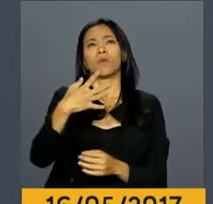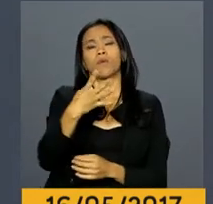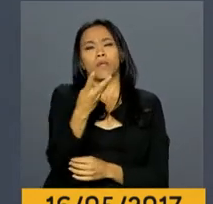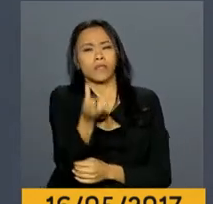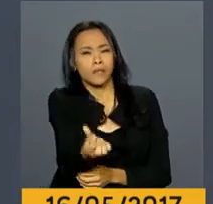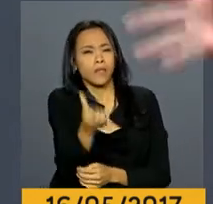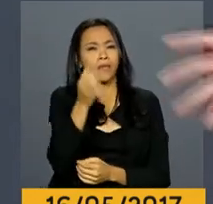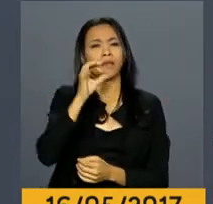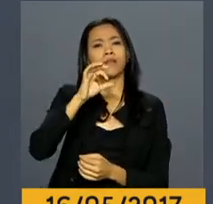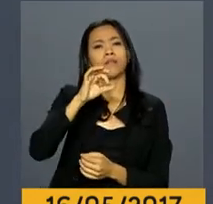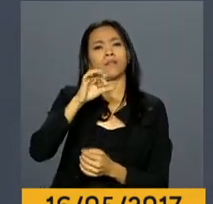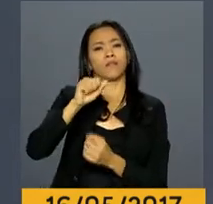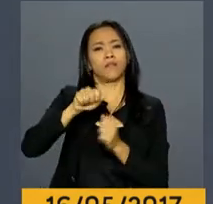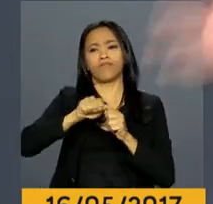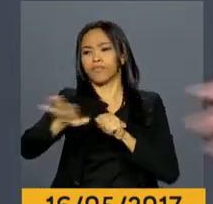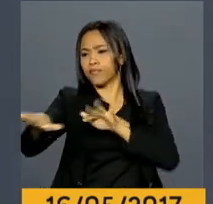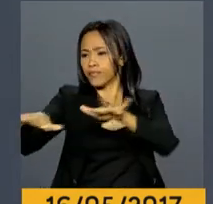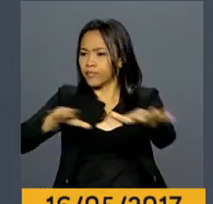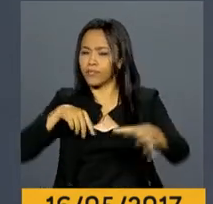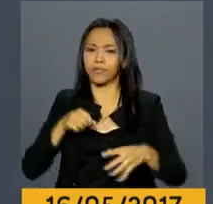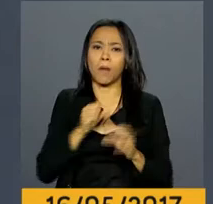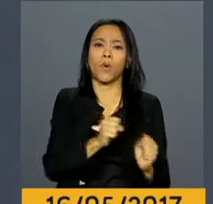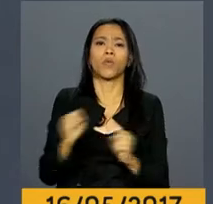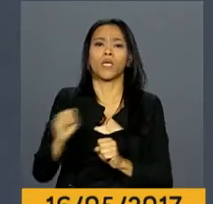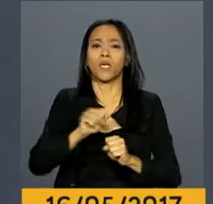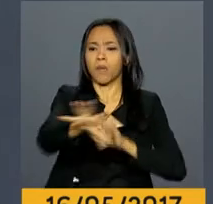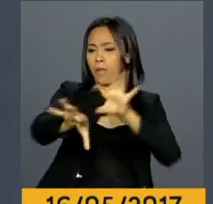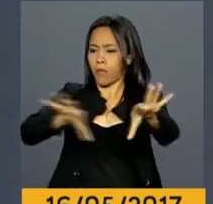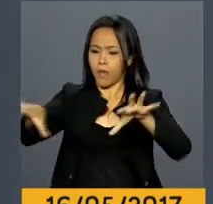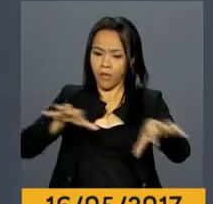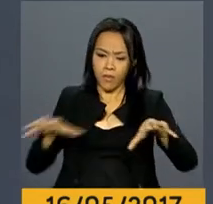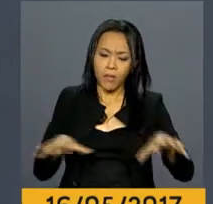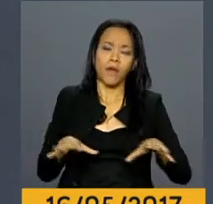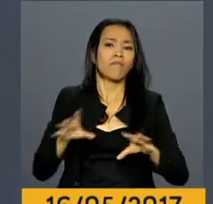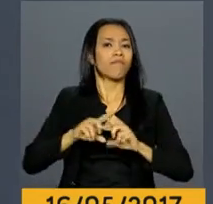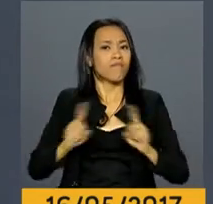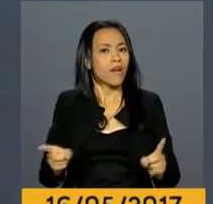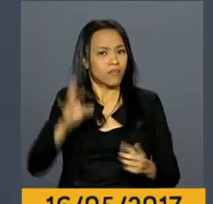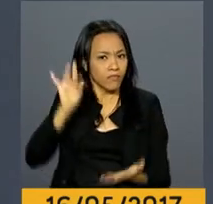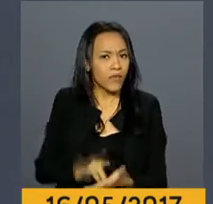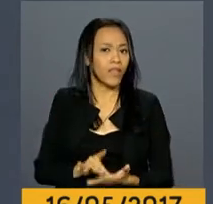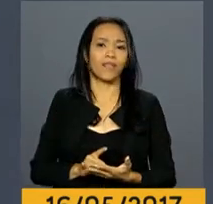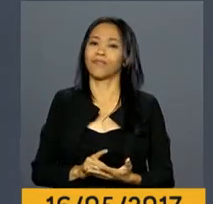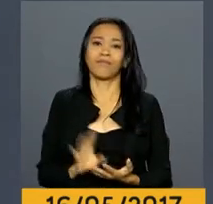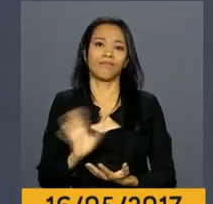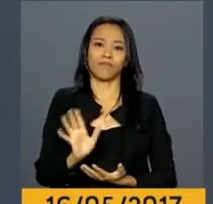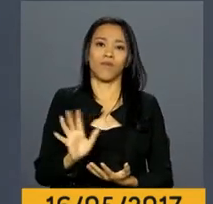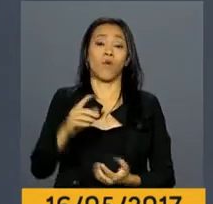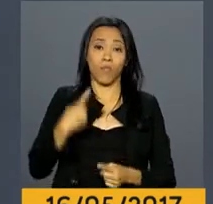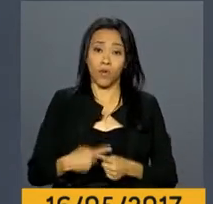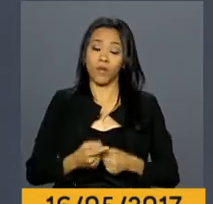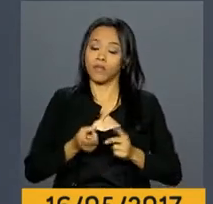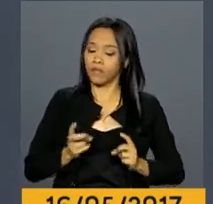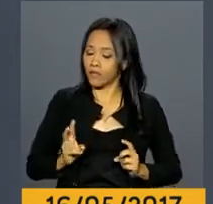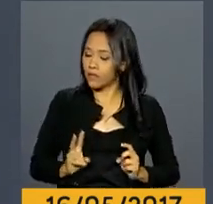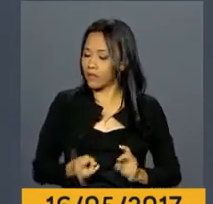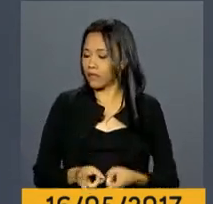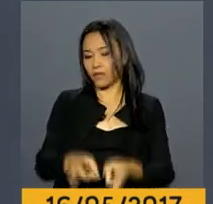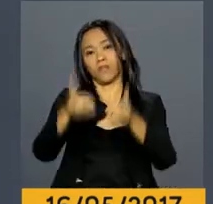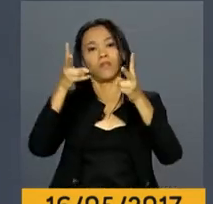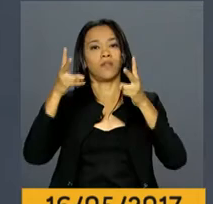46, descentralização, federação, etc. Mas nada verdadeiro, porque os conflitos